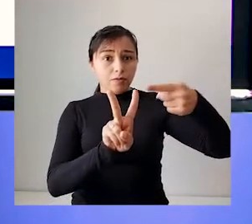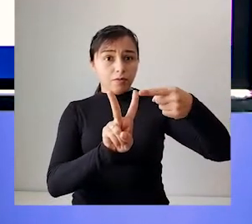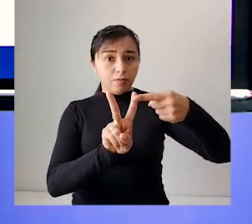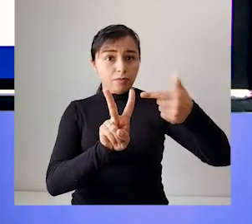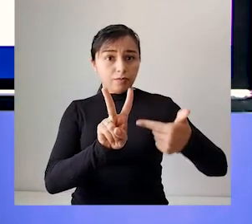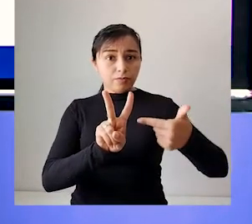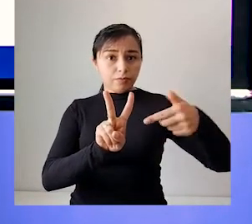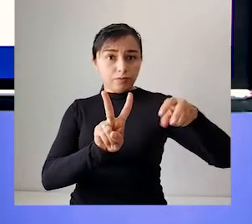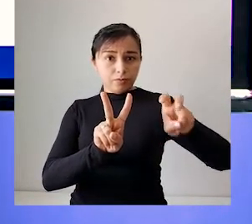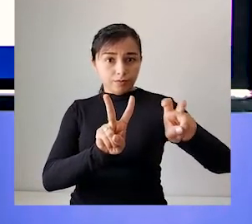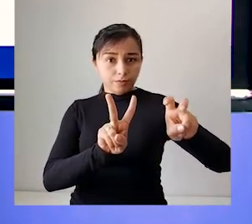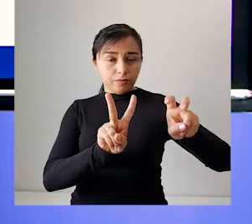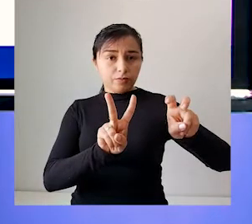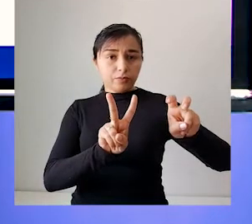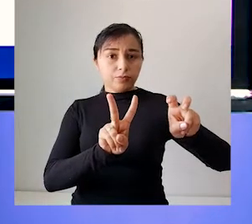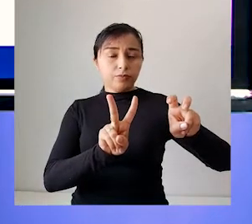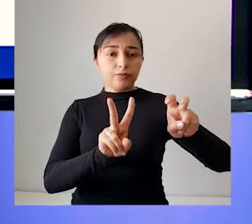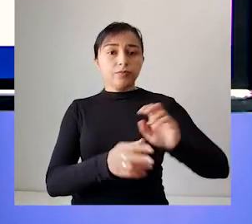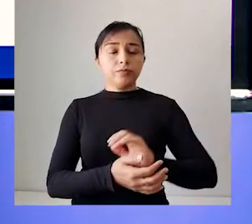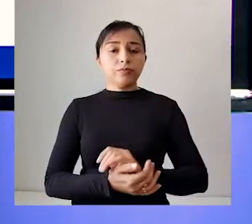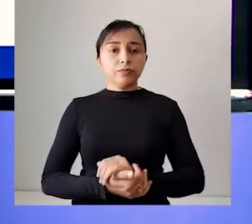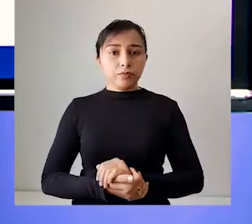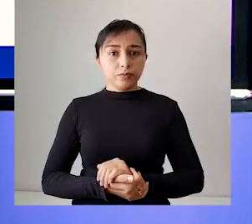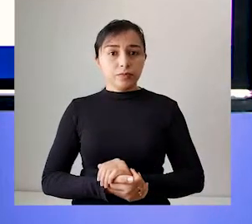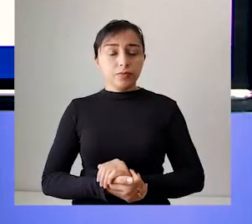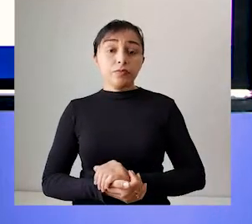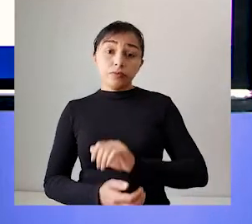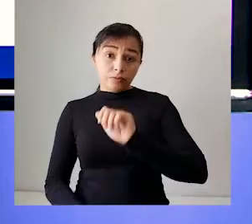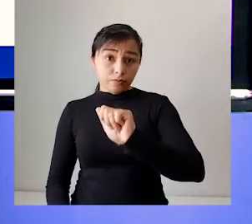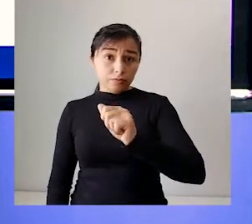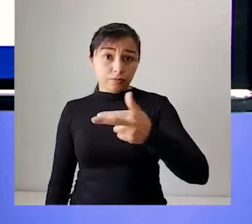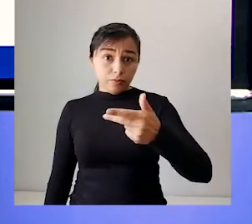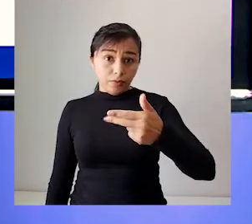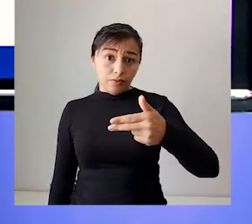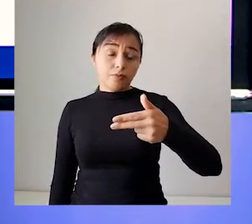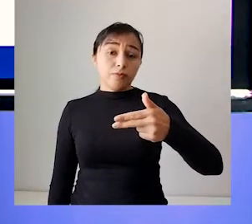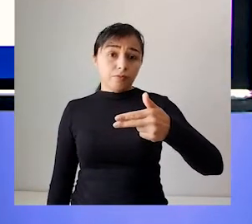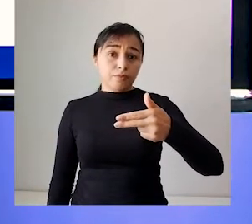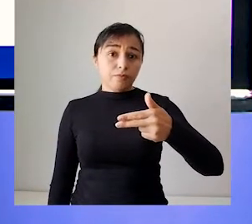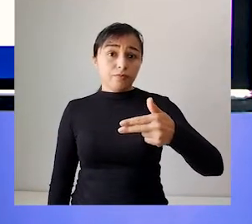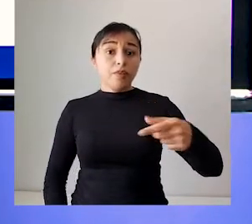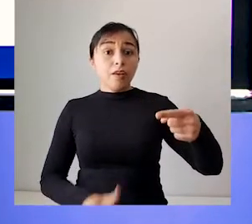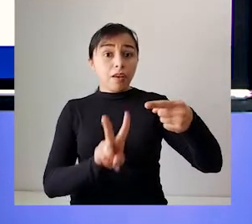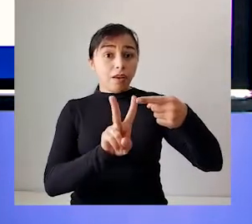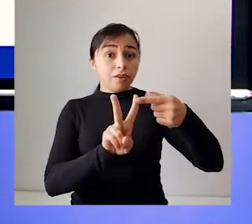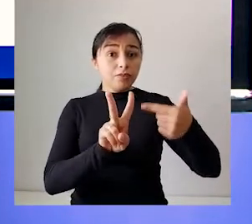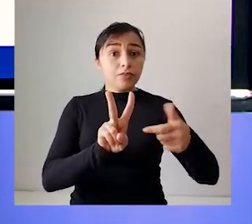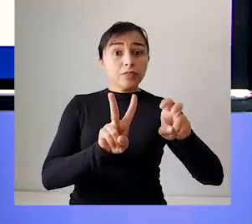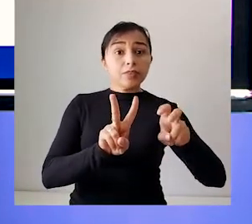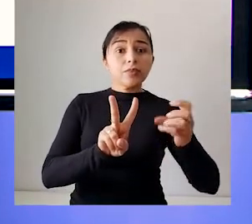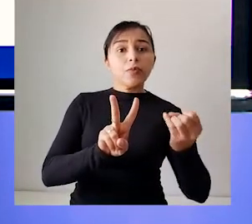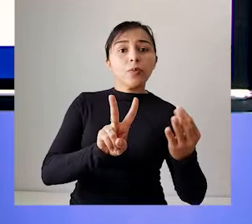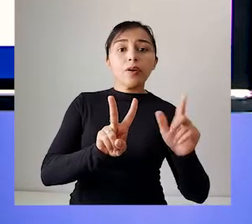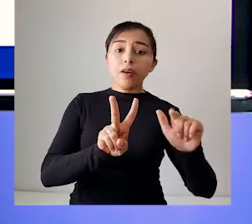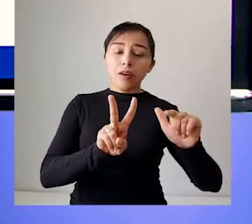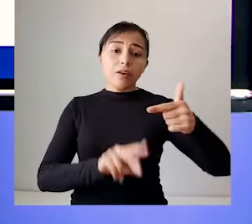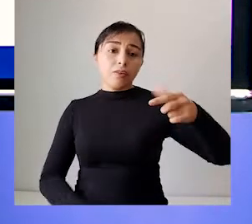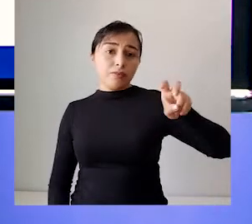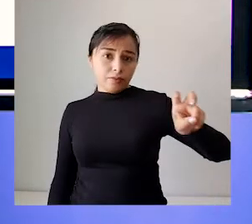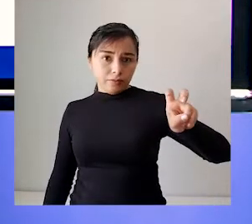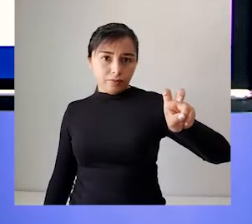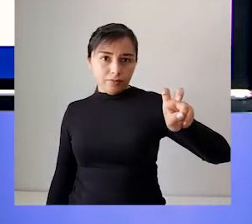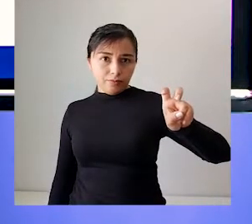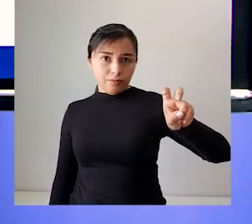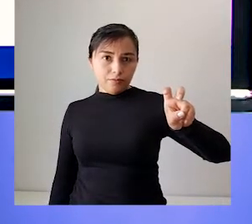igual a 25, esse quadrado passa como raiz, A igual a raiz de 25. Logo, A igual